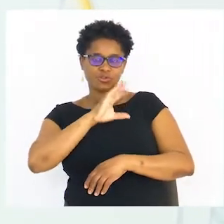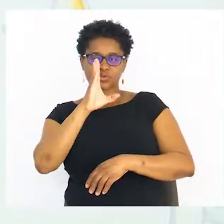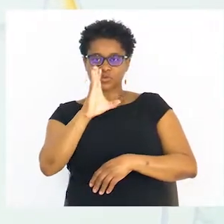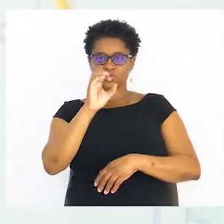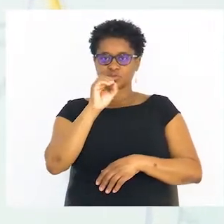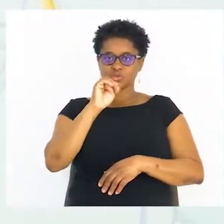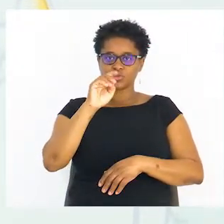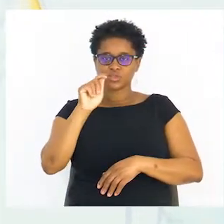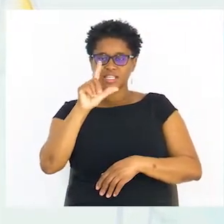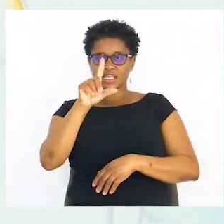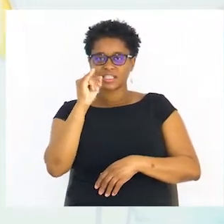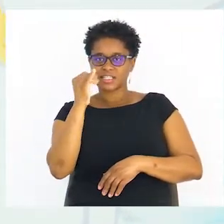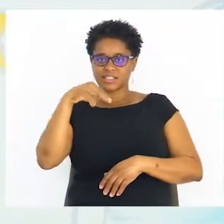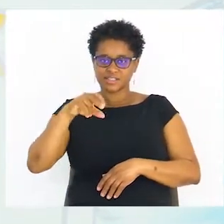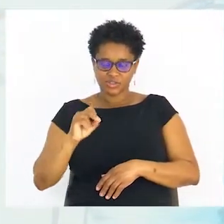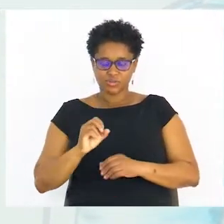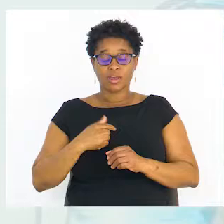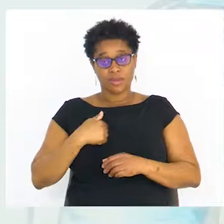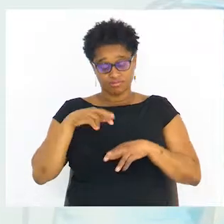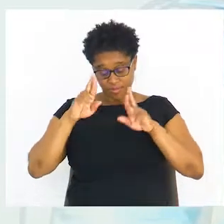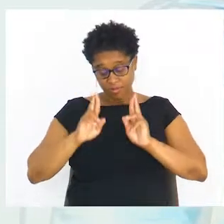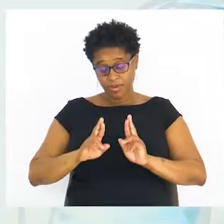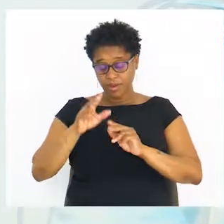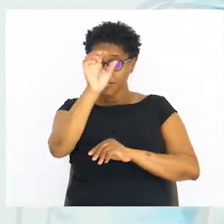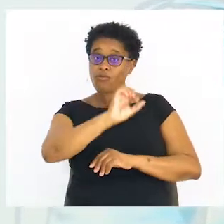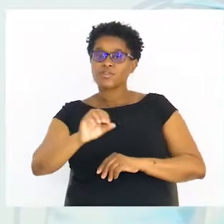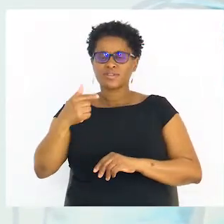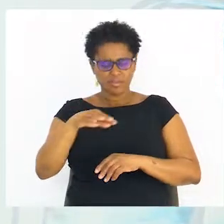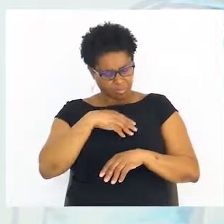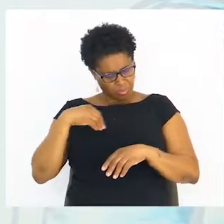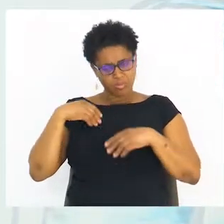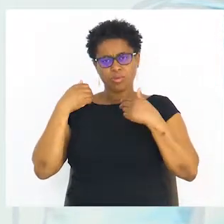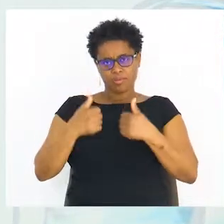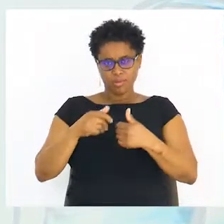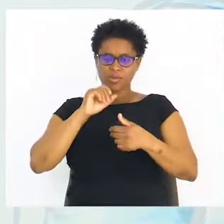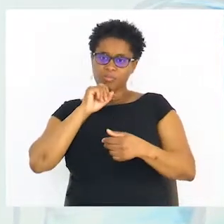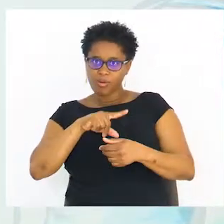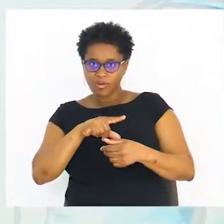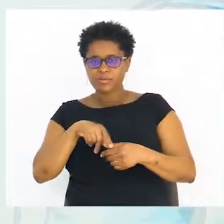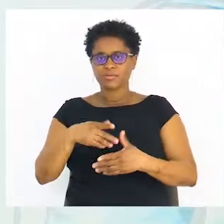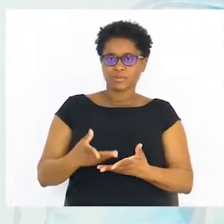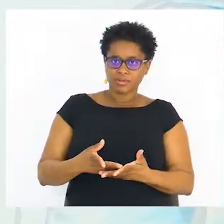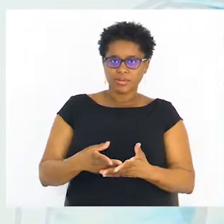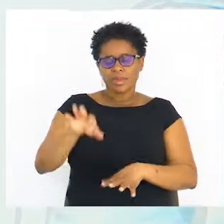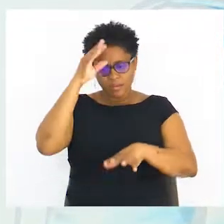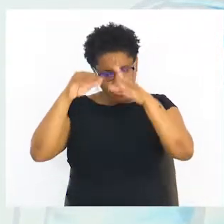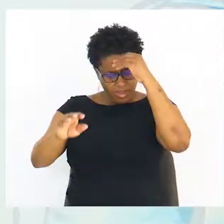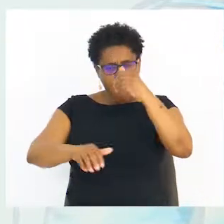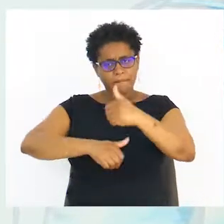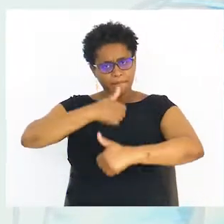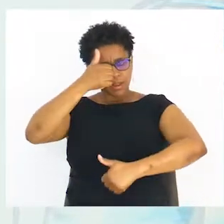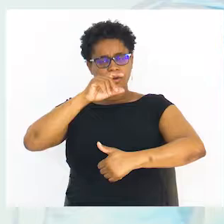Joselino. Espero que tenham boa disposição para que possam desfrutar da melhor maneira